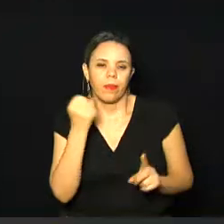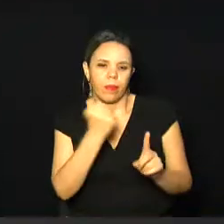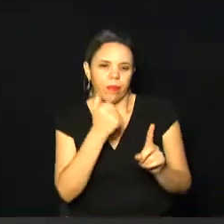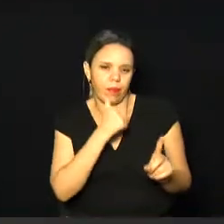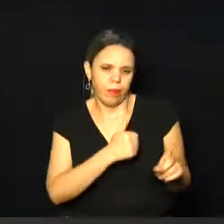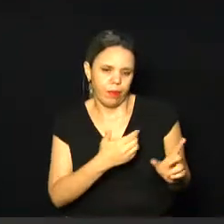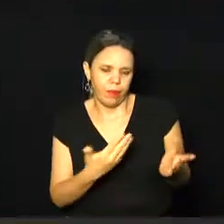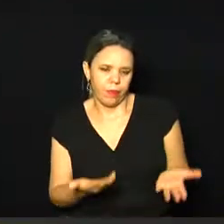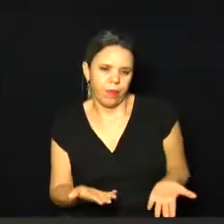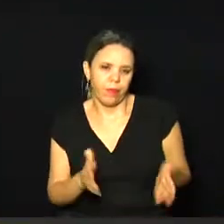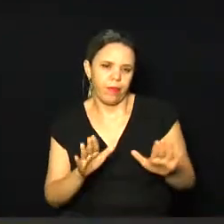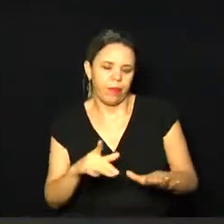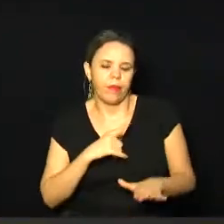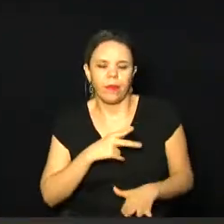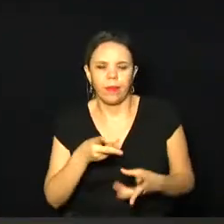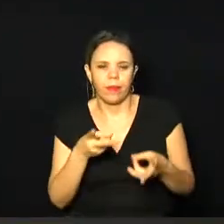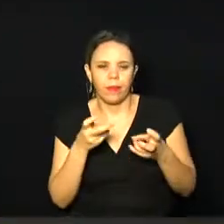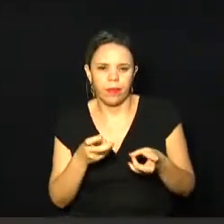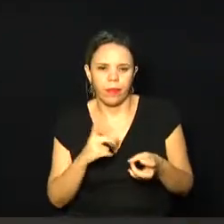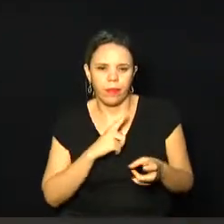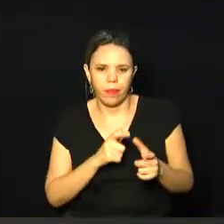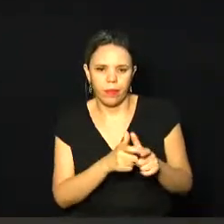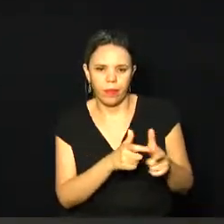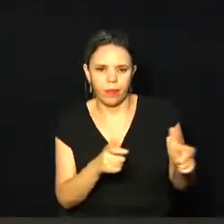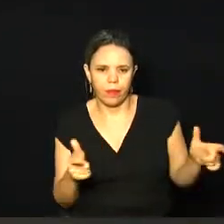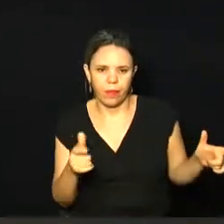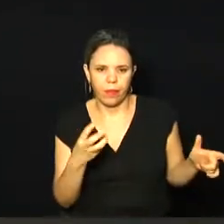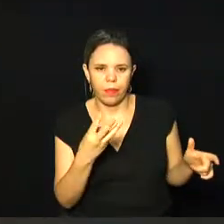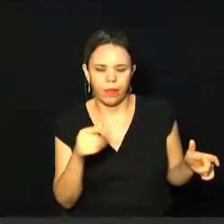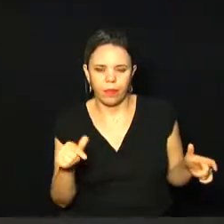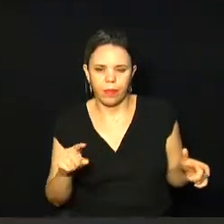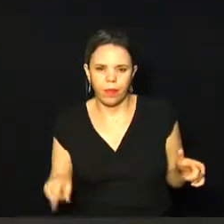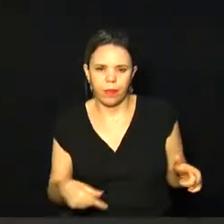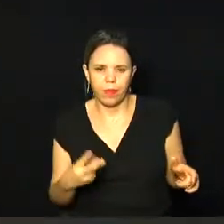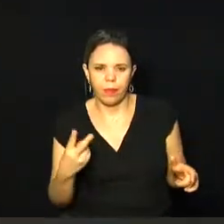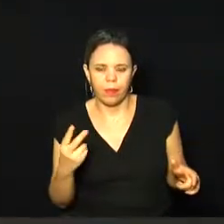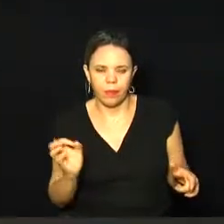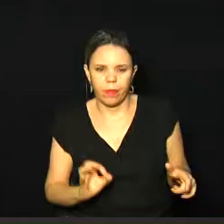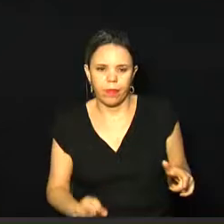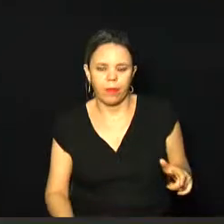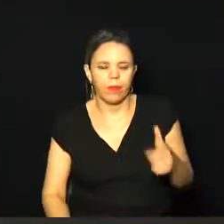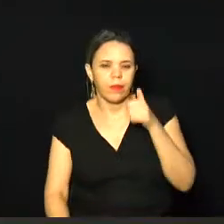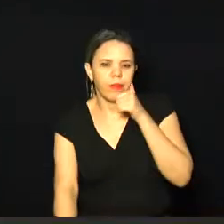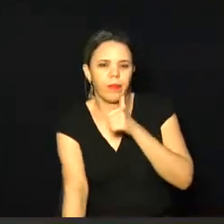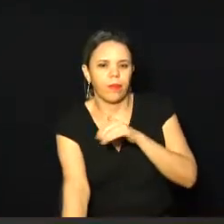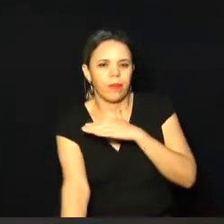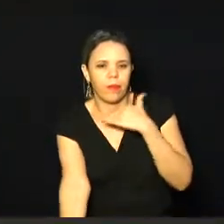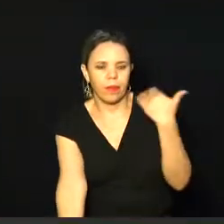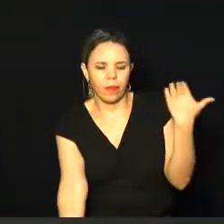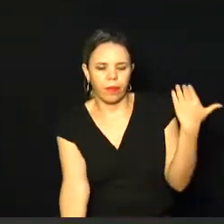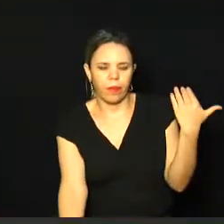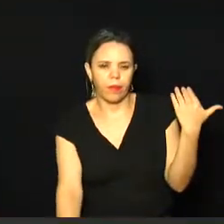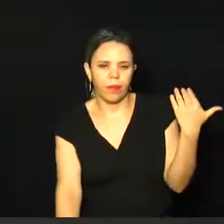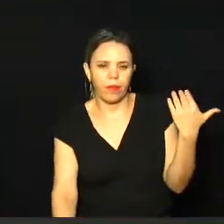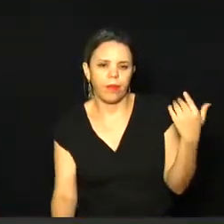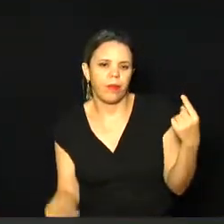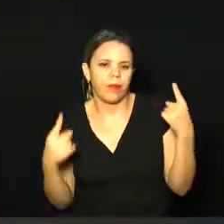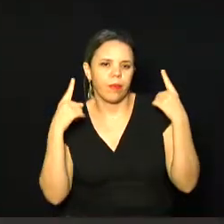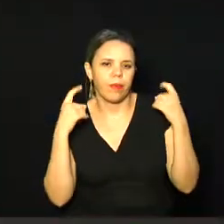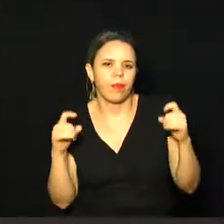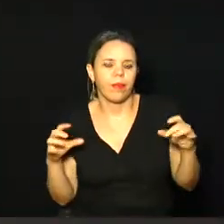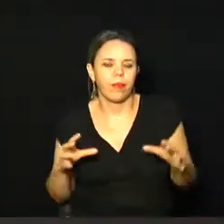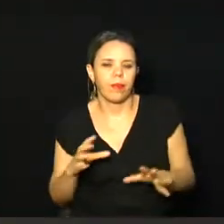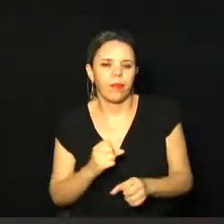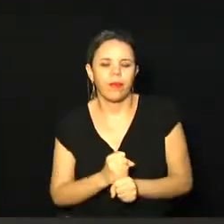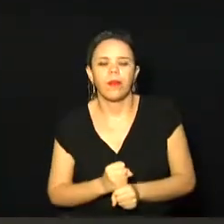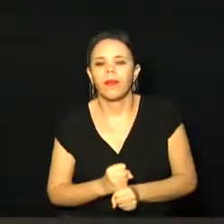Porém, a gente tem que observar que houve um aumento de 37,2% de mulheres mortas de formas violentas,